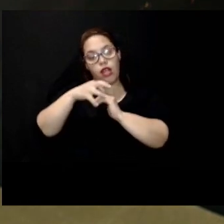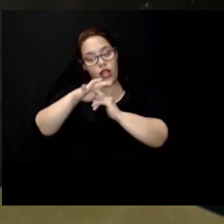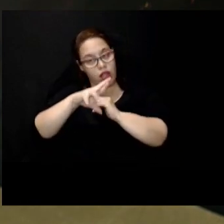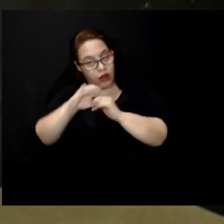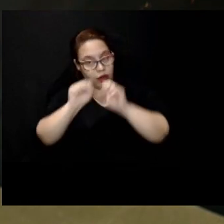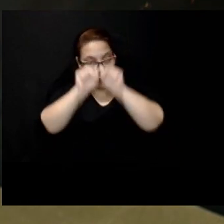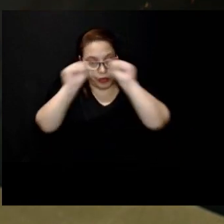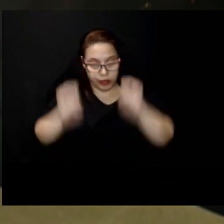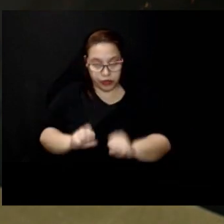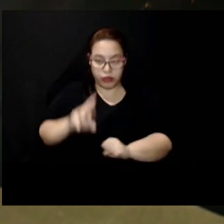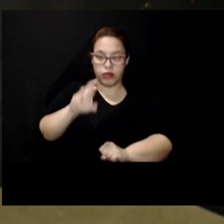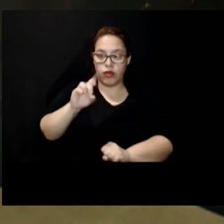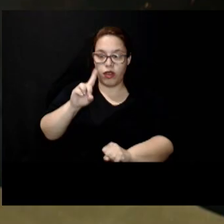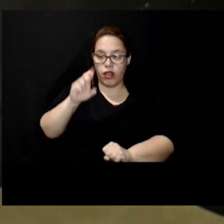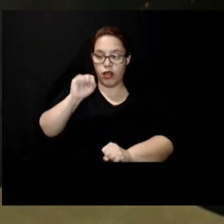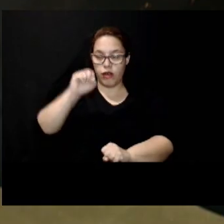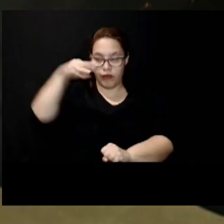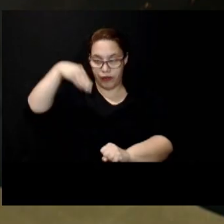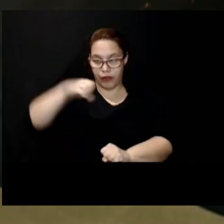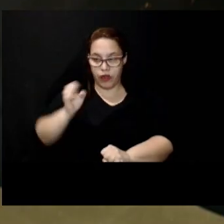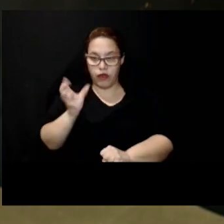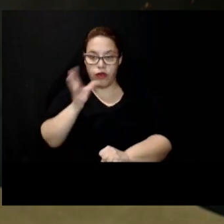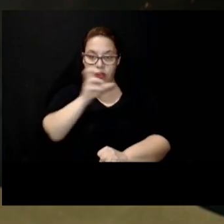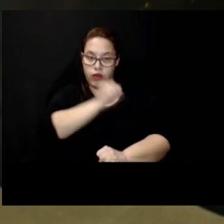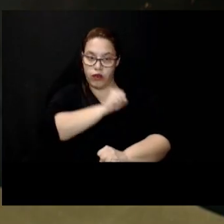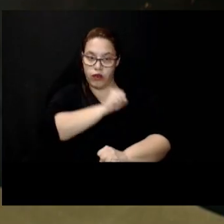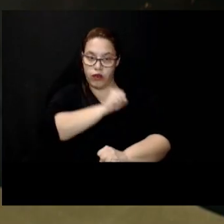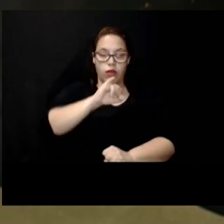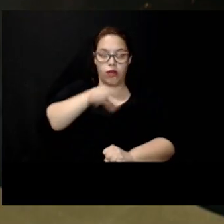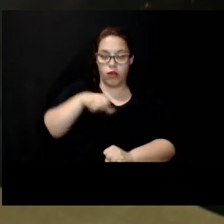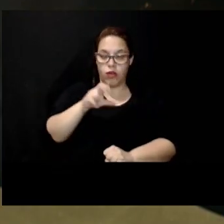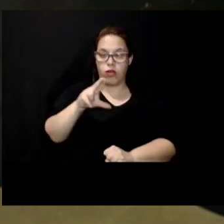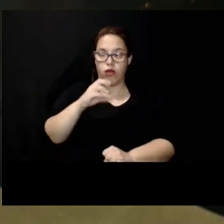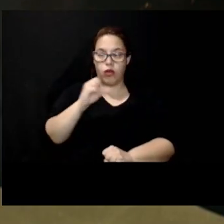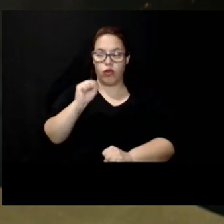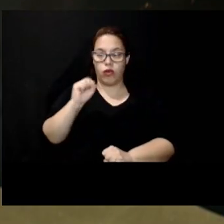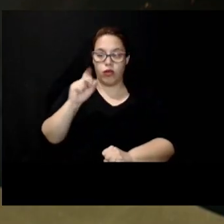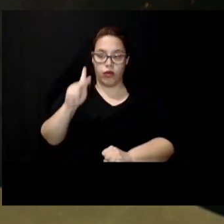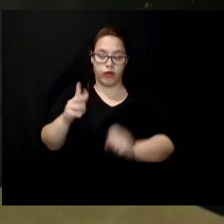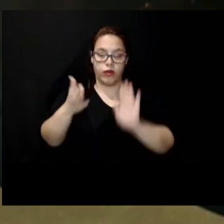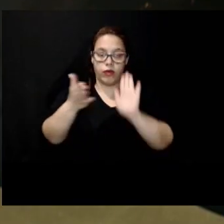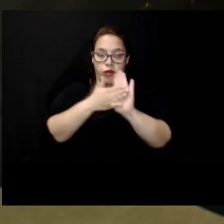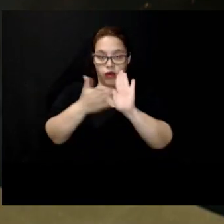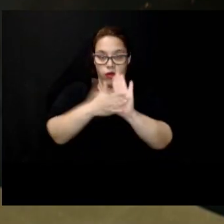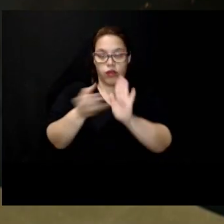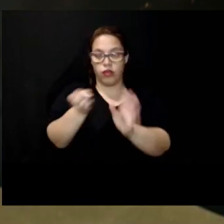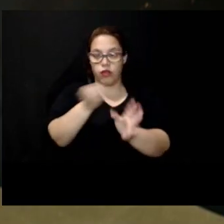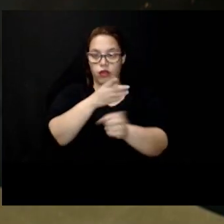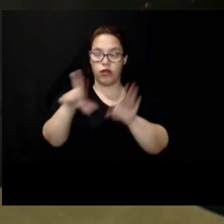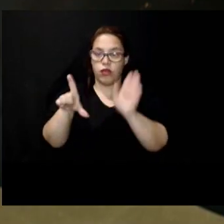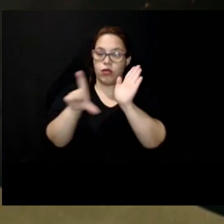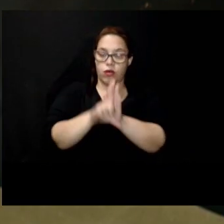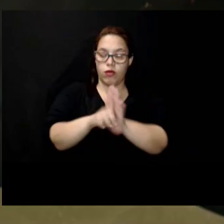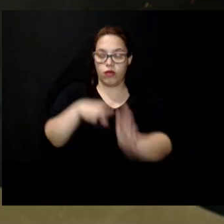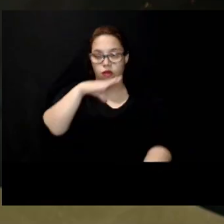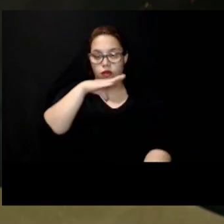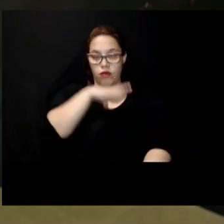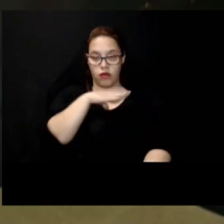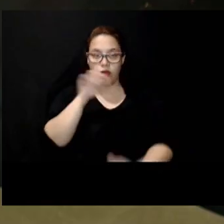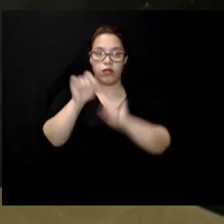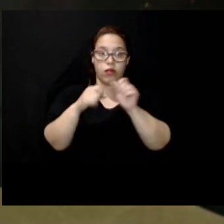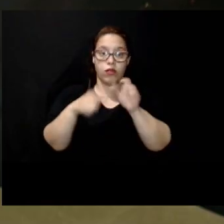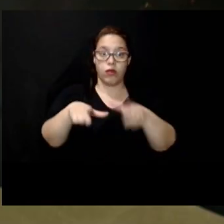RedeSim da Via Rápida, empresa da JuCesp. A proposta atualiza a legislação municipal sobre